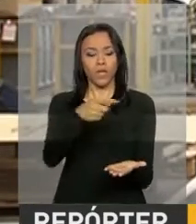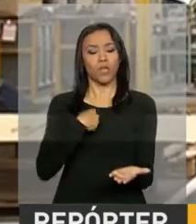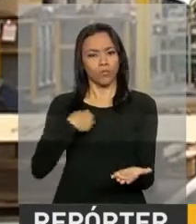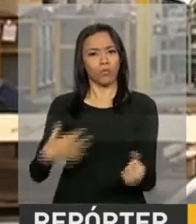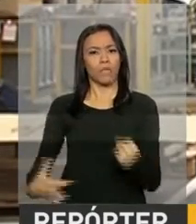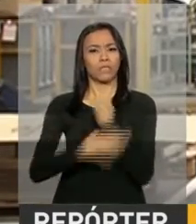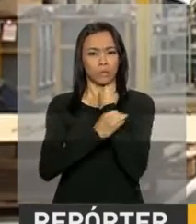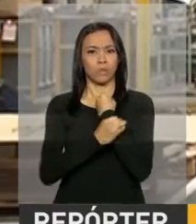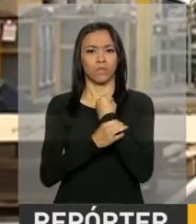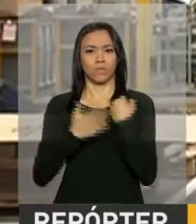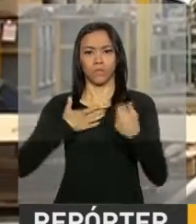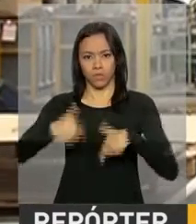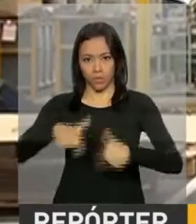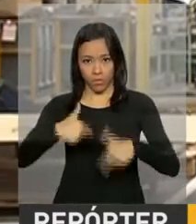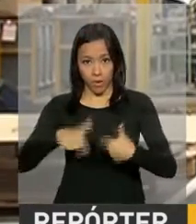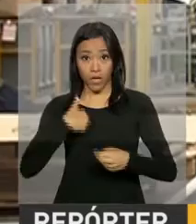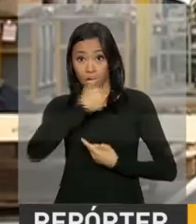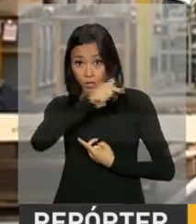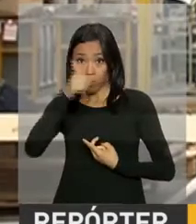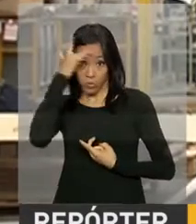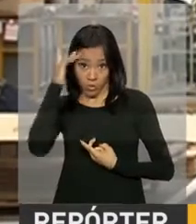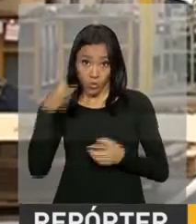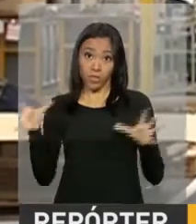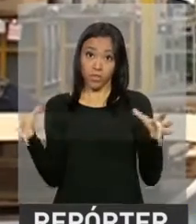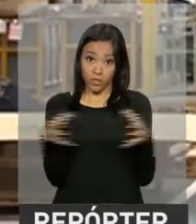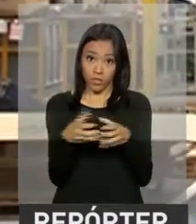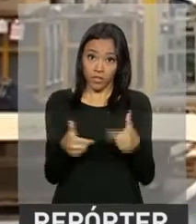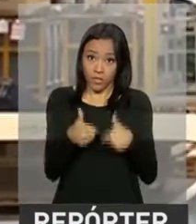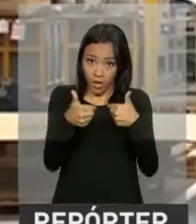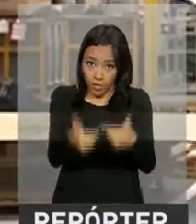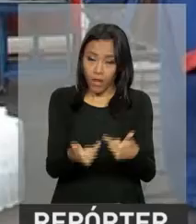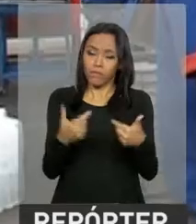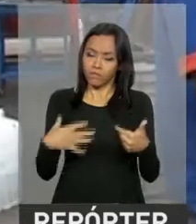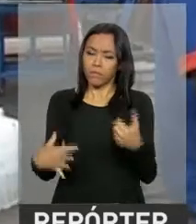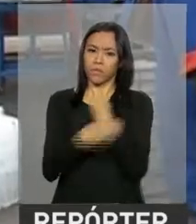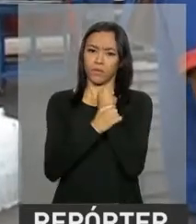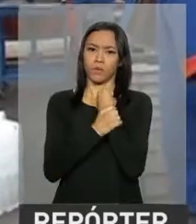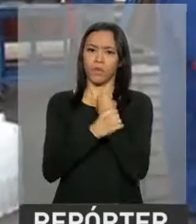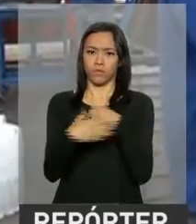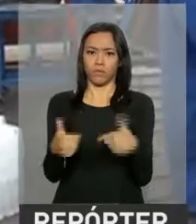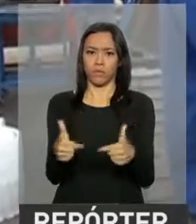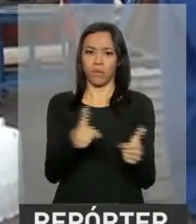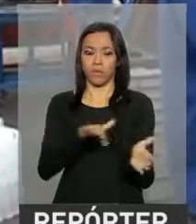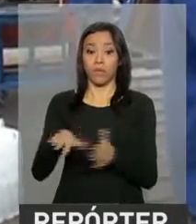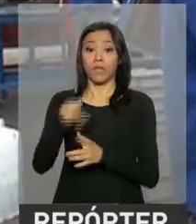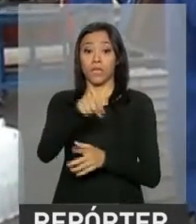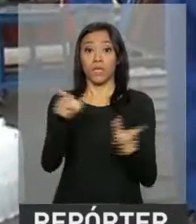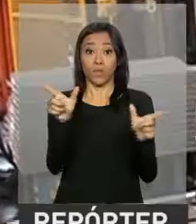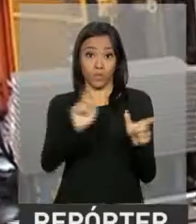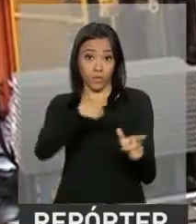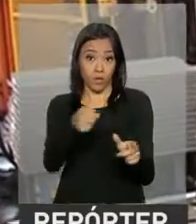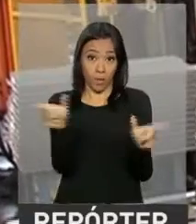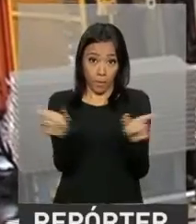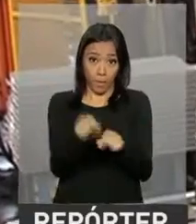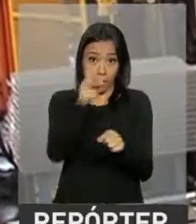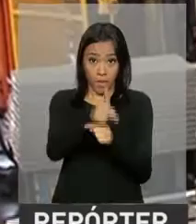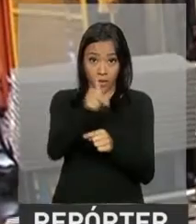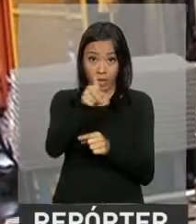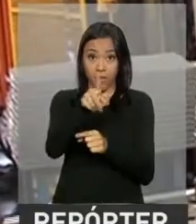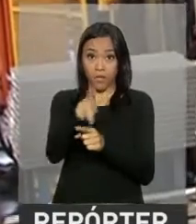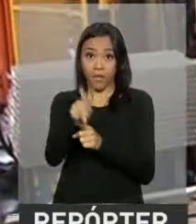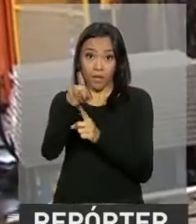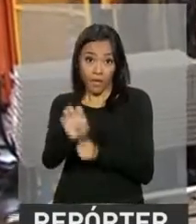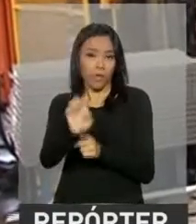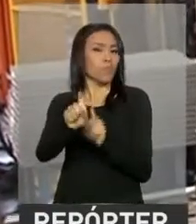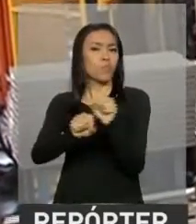prevê garantido e os demais que está aqui de com certeza toquei pegar aquilo ea proteção ao emprego não fica só no chão de fábrica